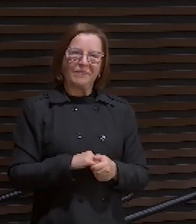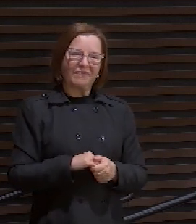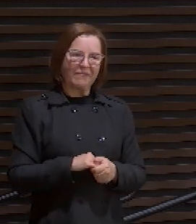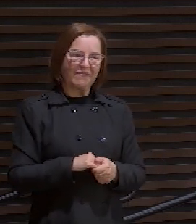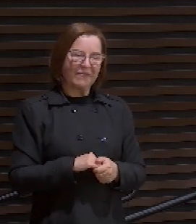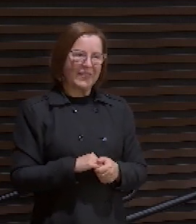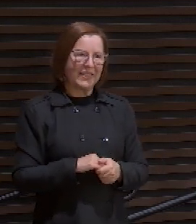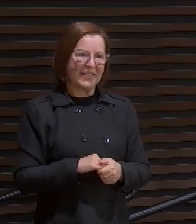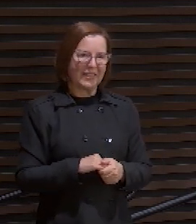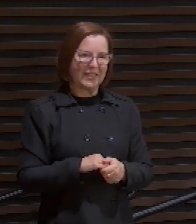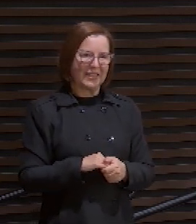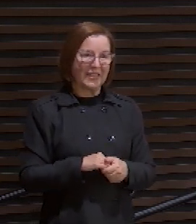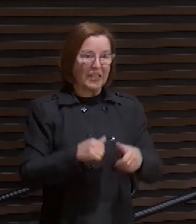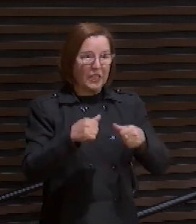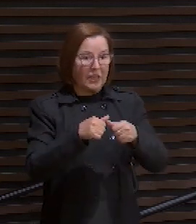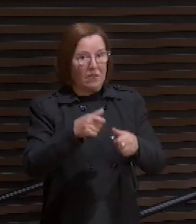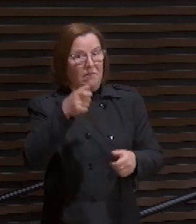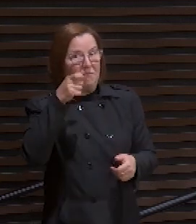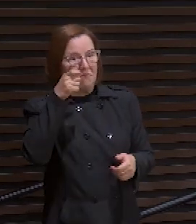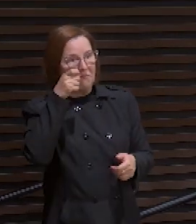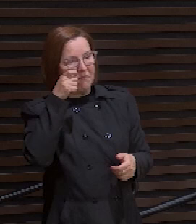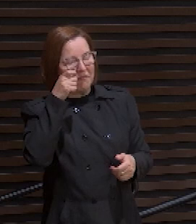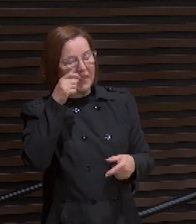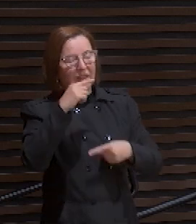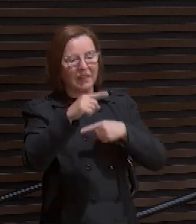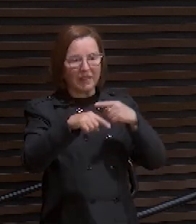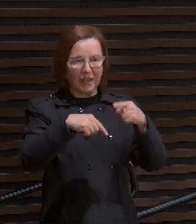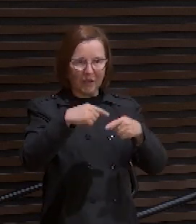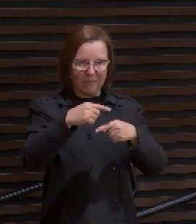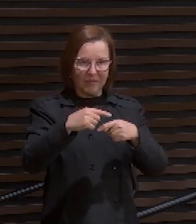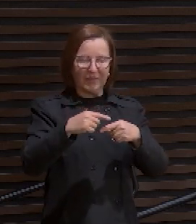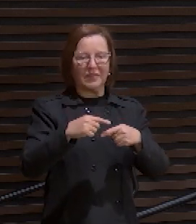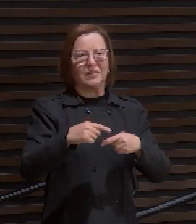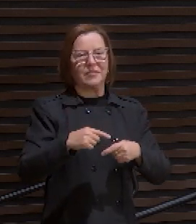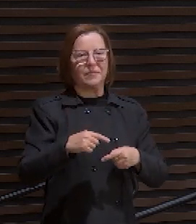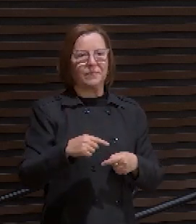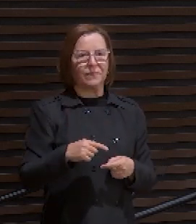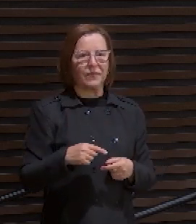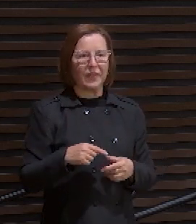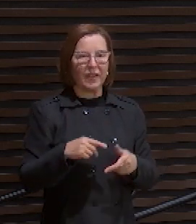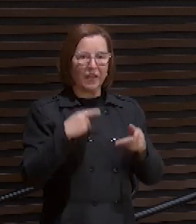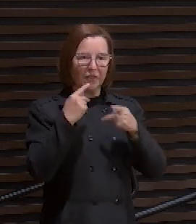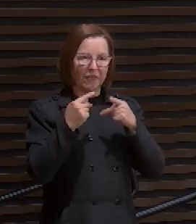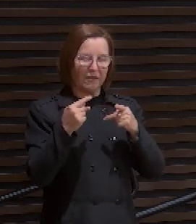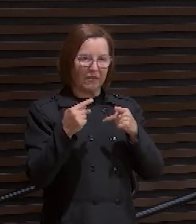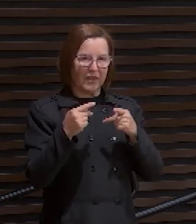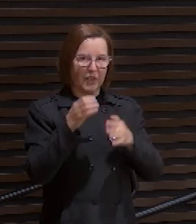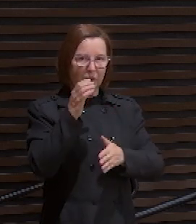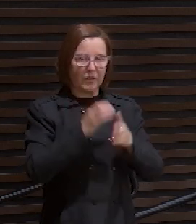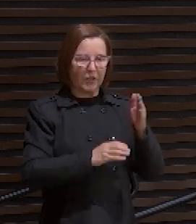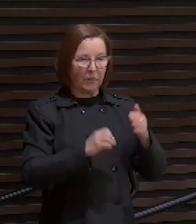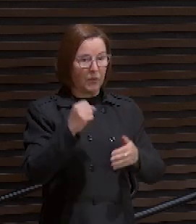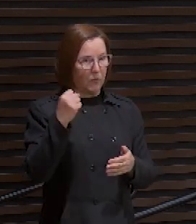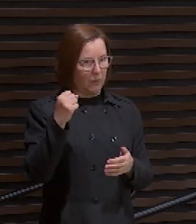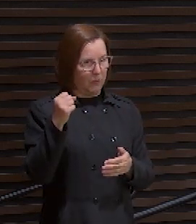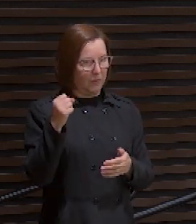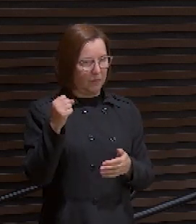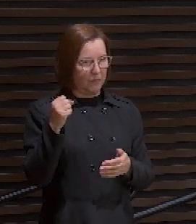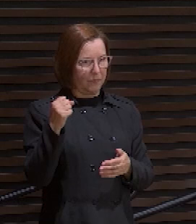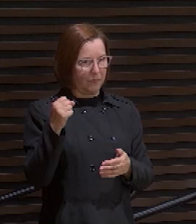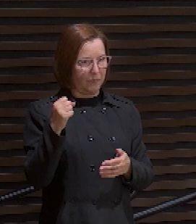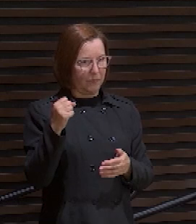Isto é muito interessante. Depois, ele vai dizer aqui nesse capítulo 8,